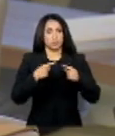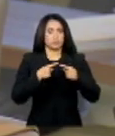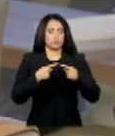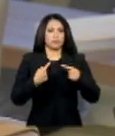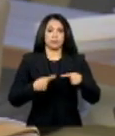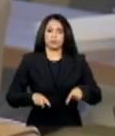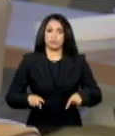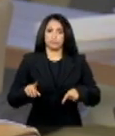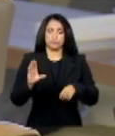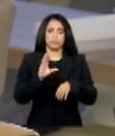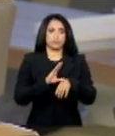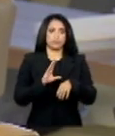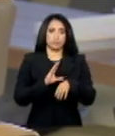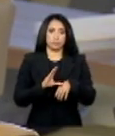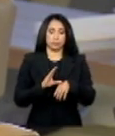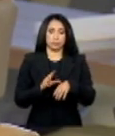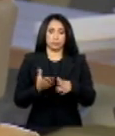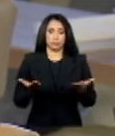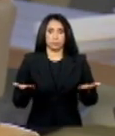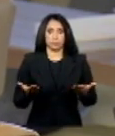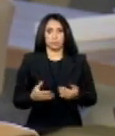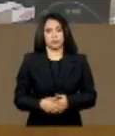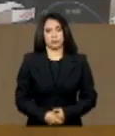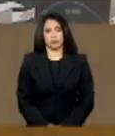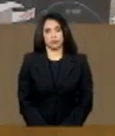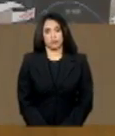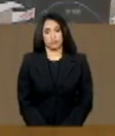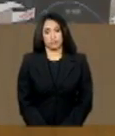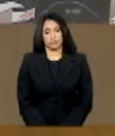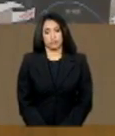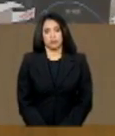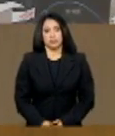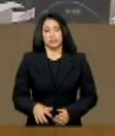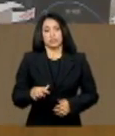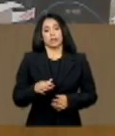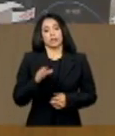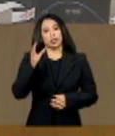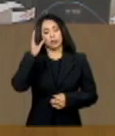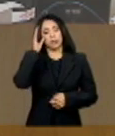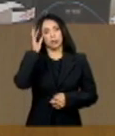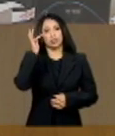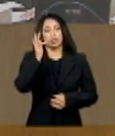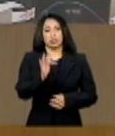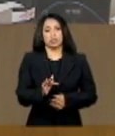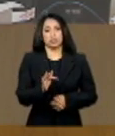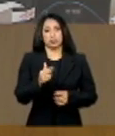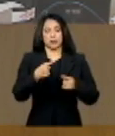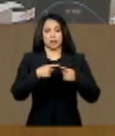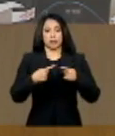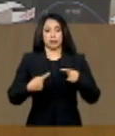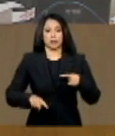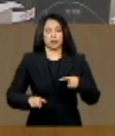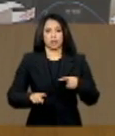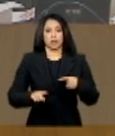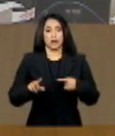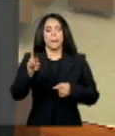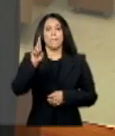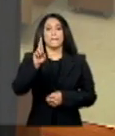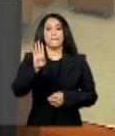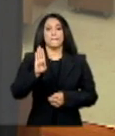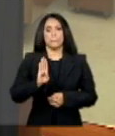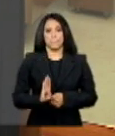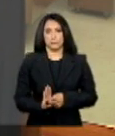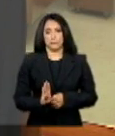respectiva demanda em paulo a divergência julgando improcedente como voto o ministro luis roberto barroso